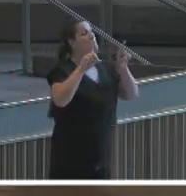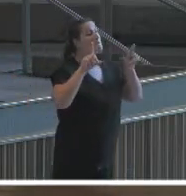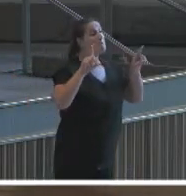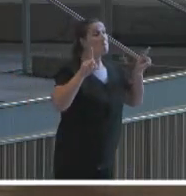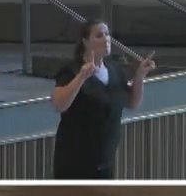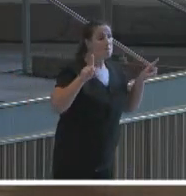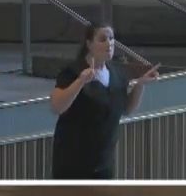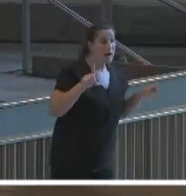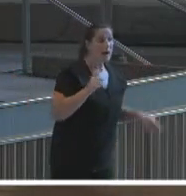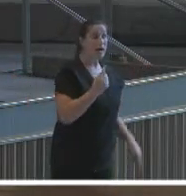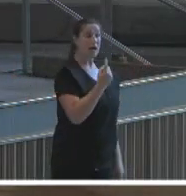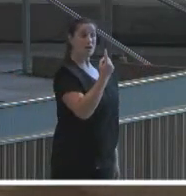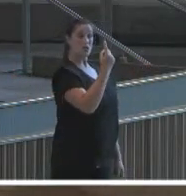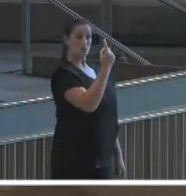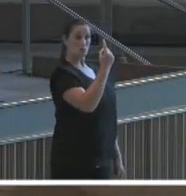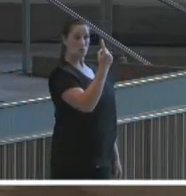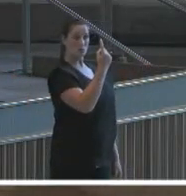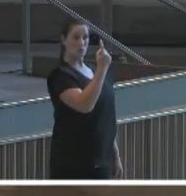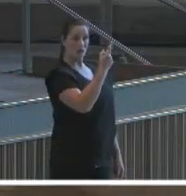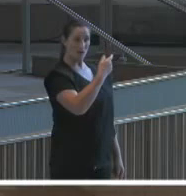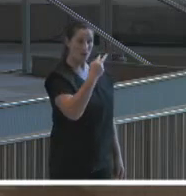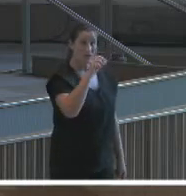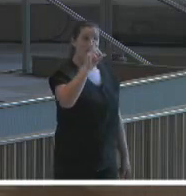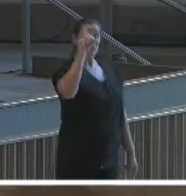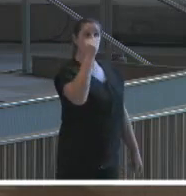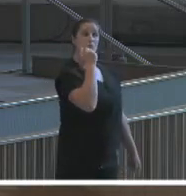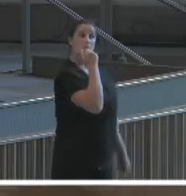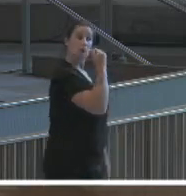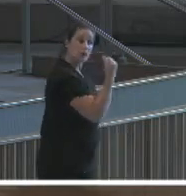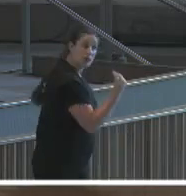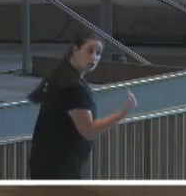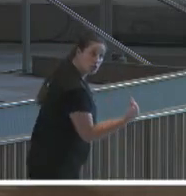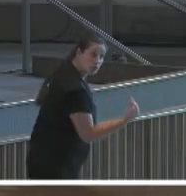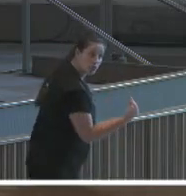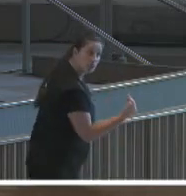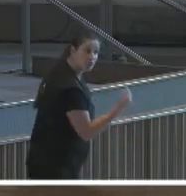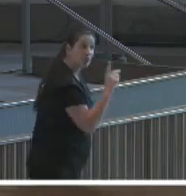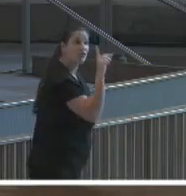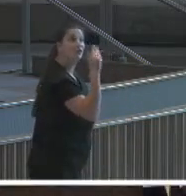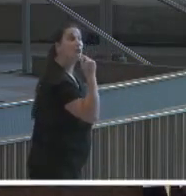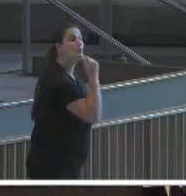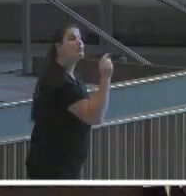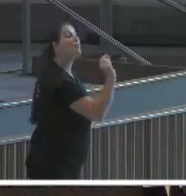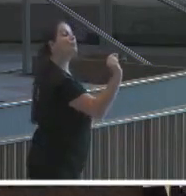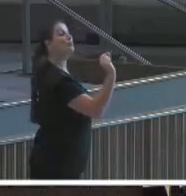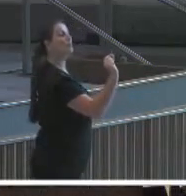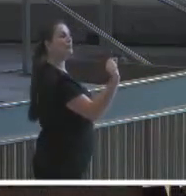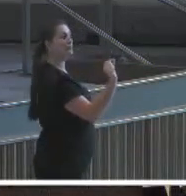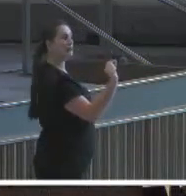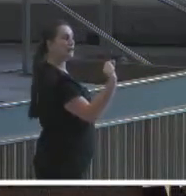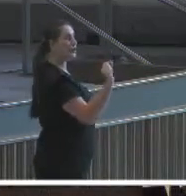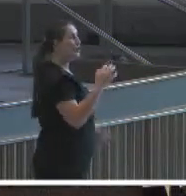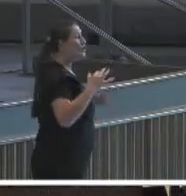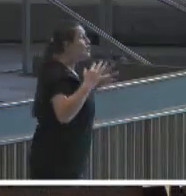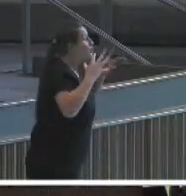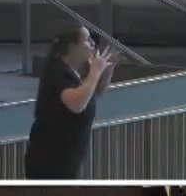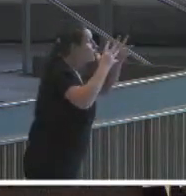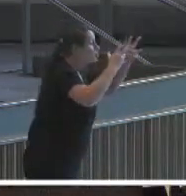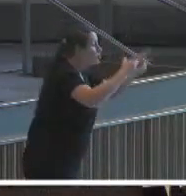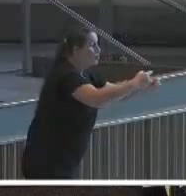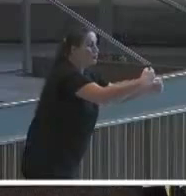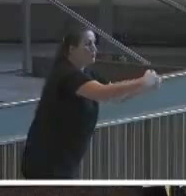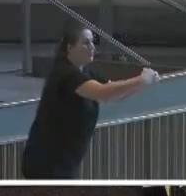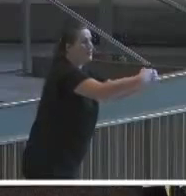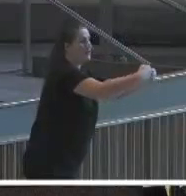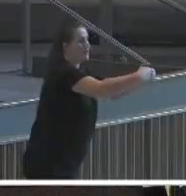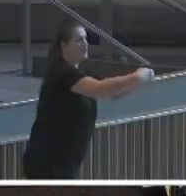havia uma recomendação. E a recomendação era a seguinte: tudo naquela